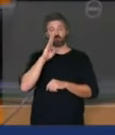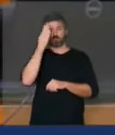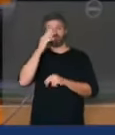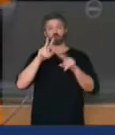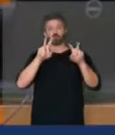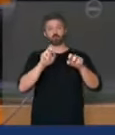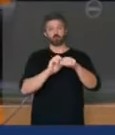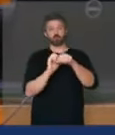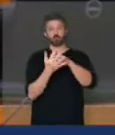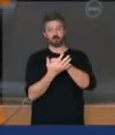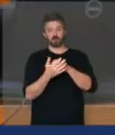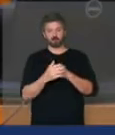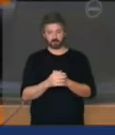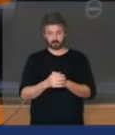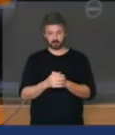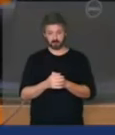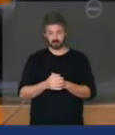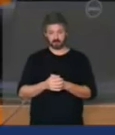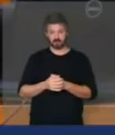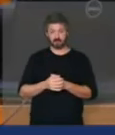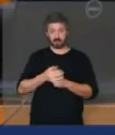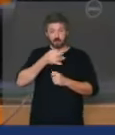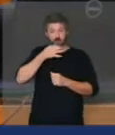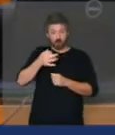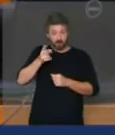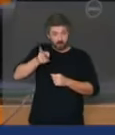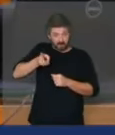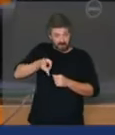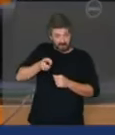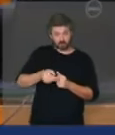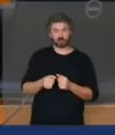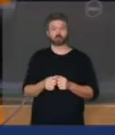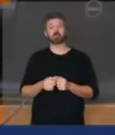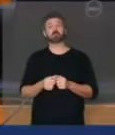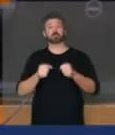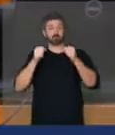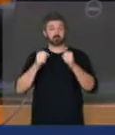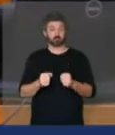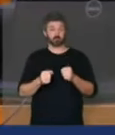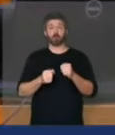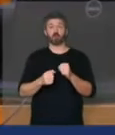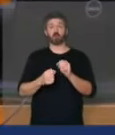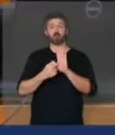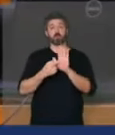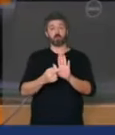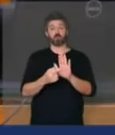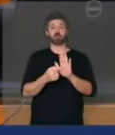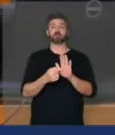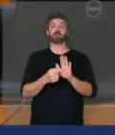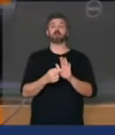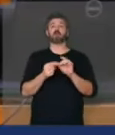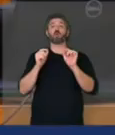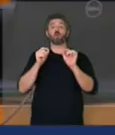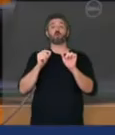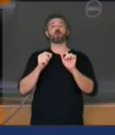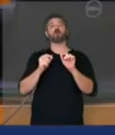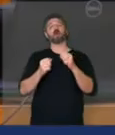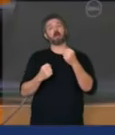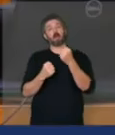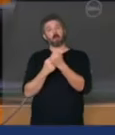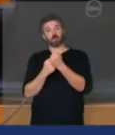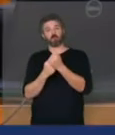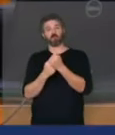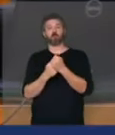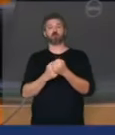coronavírus, e que a mesma argumentação pode ser invocada para sustentar